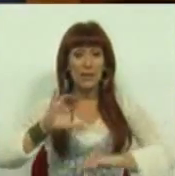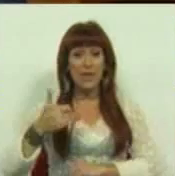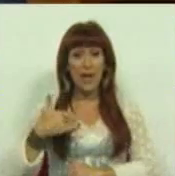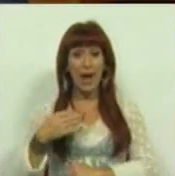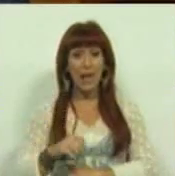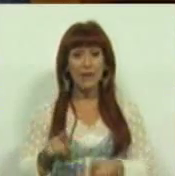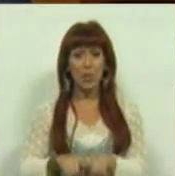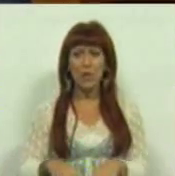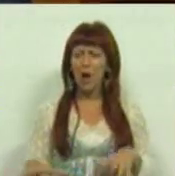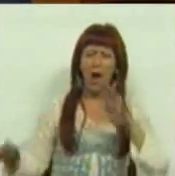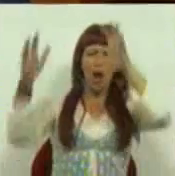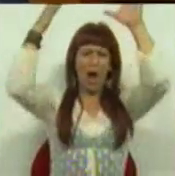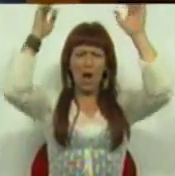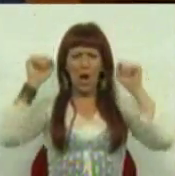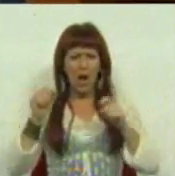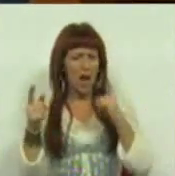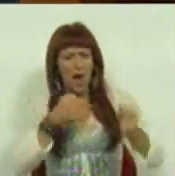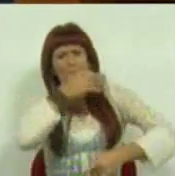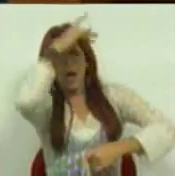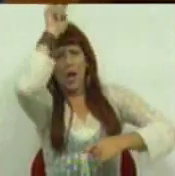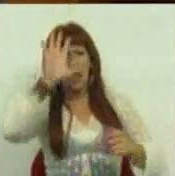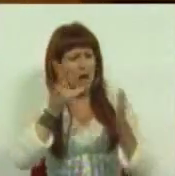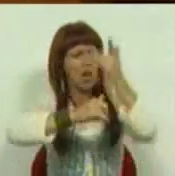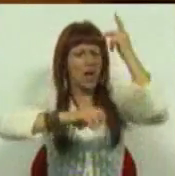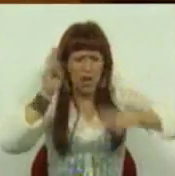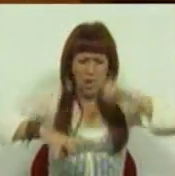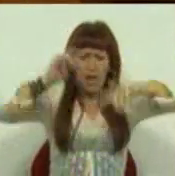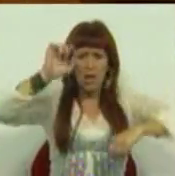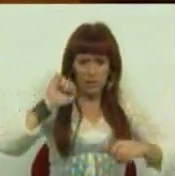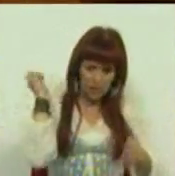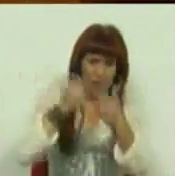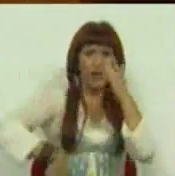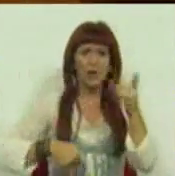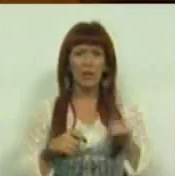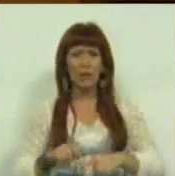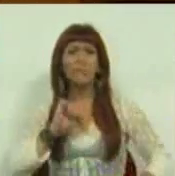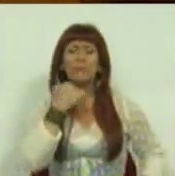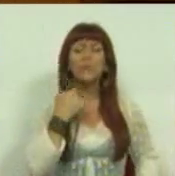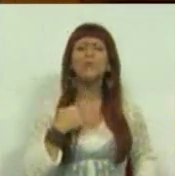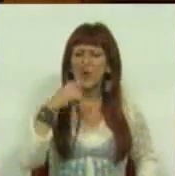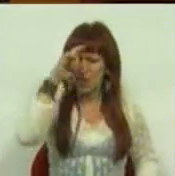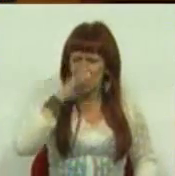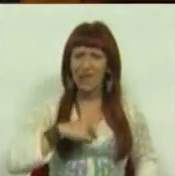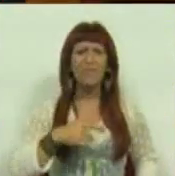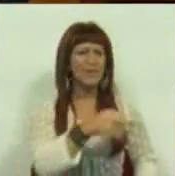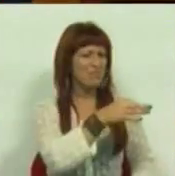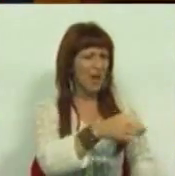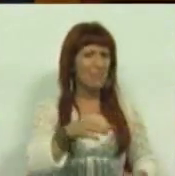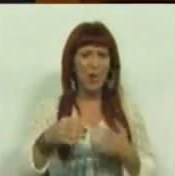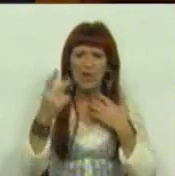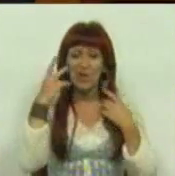CDS se agitava a falar no confisco fiscal do Código Contributivo. Ainda nos lembramos de ver Paulo